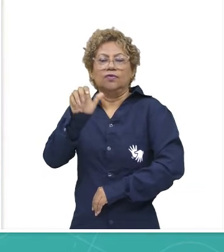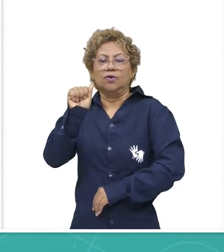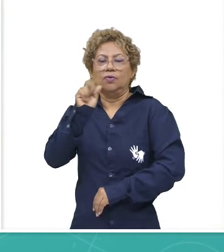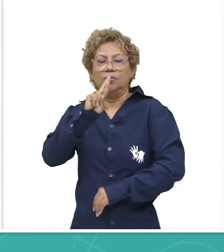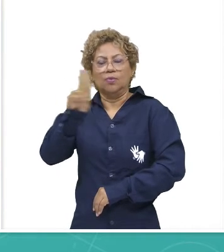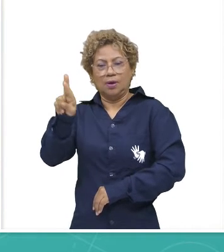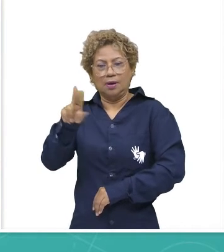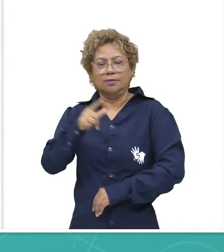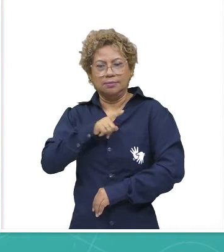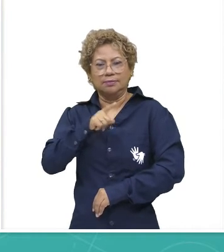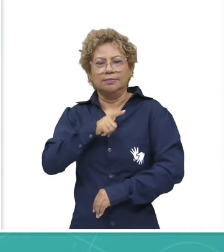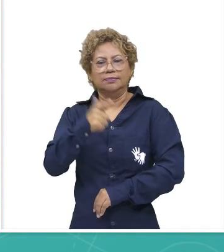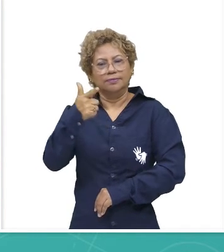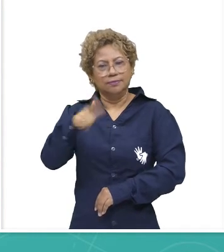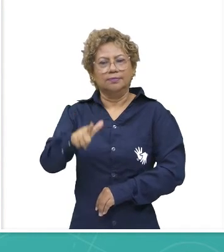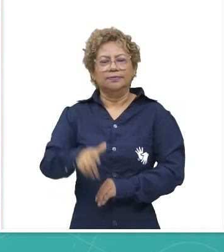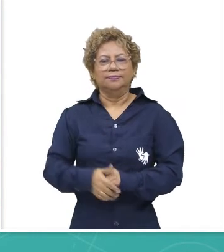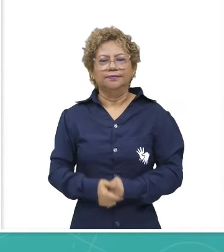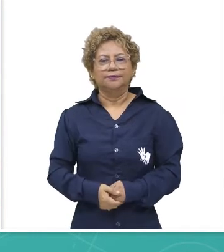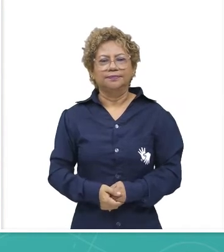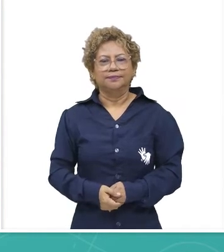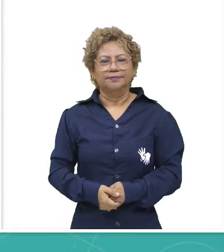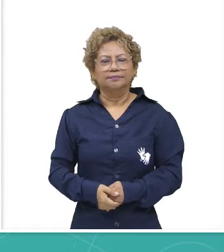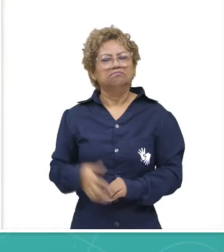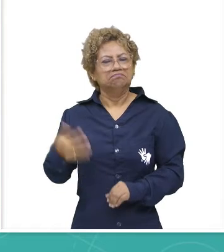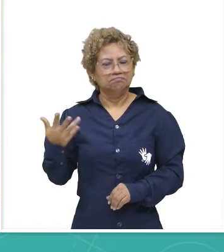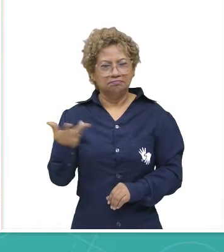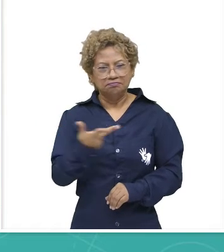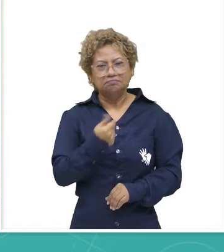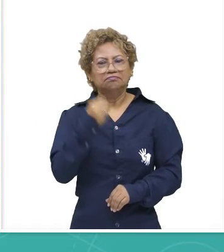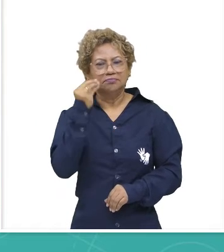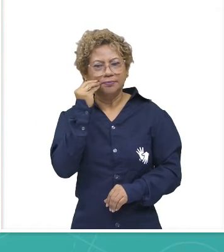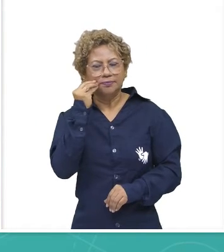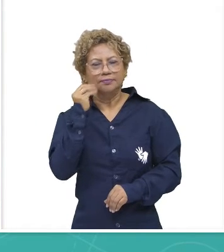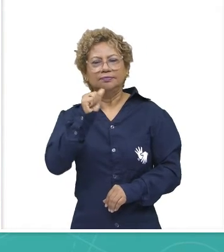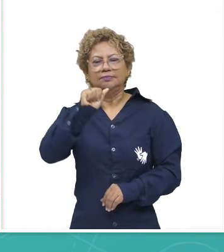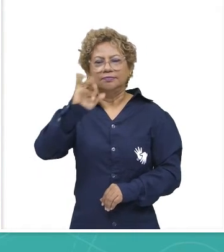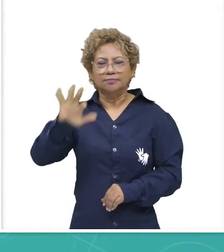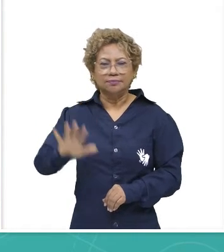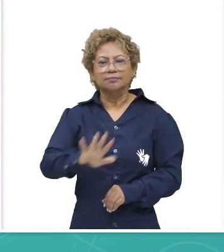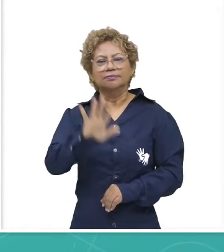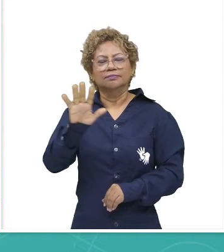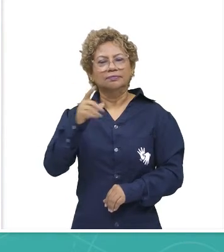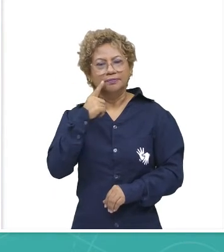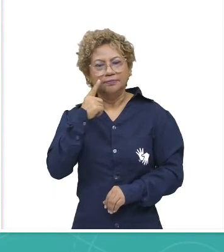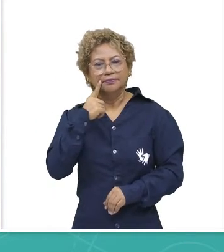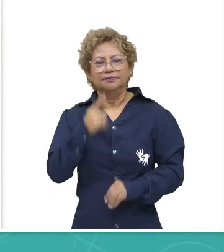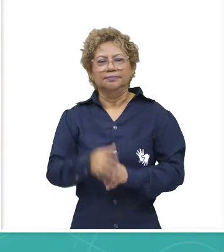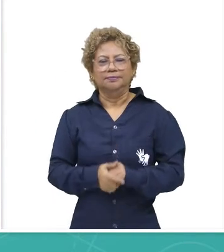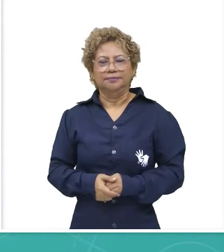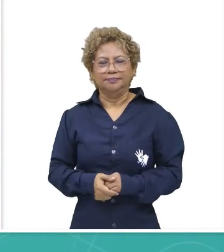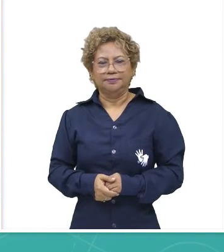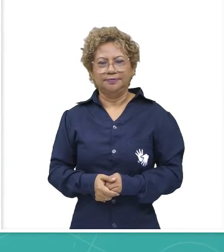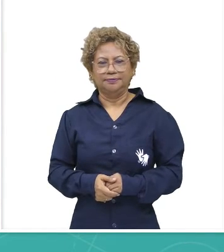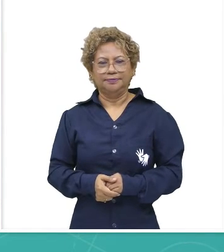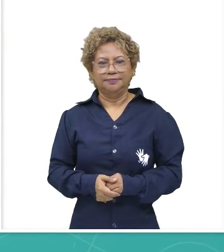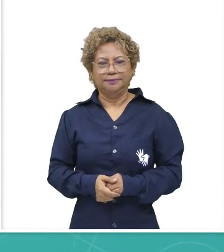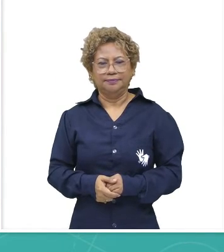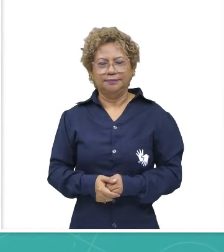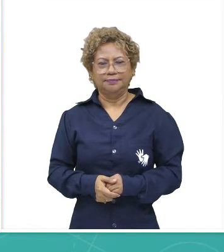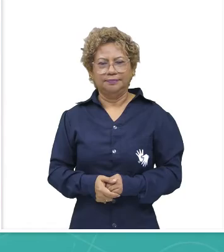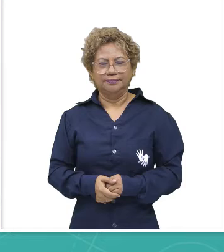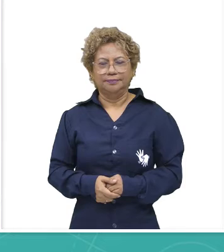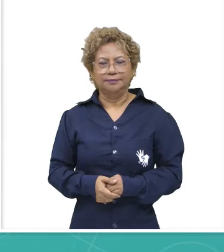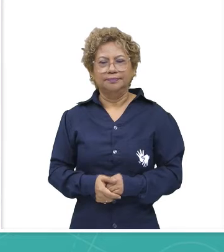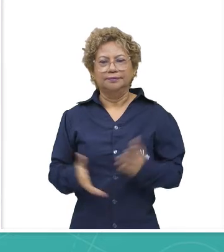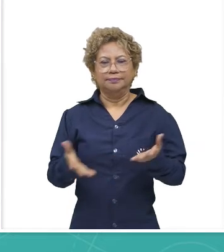posição anterior. Muito bem, olha aí como está na nossa imagem, o ar diminuiu, depois voltou. Muito bem.